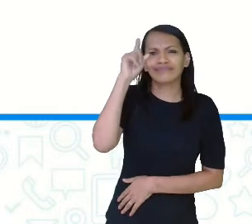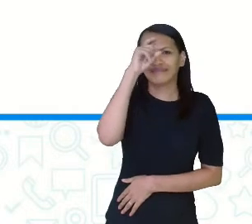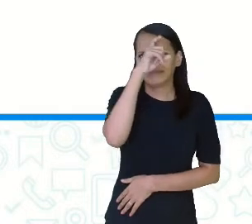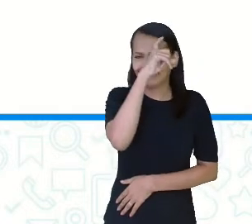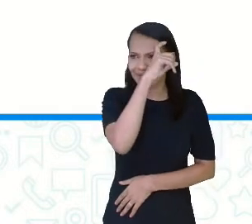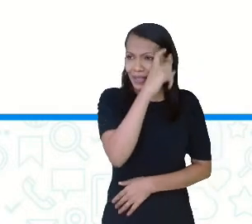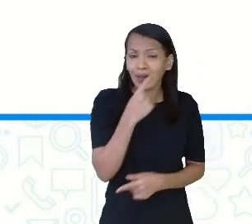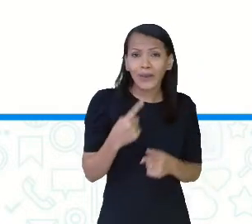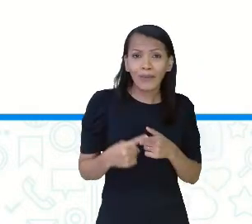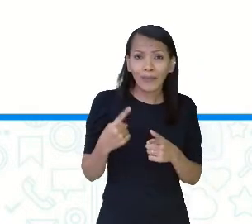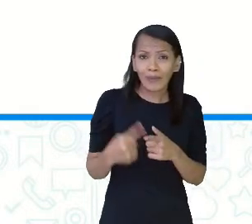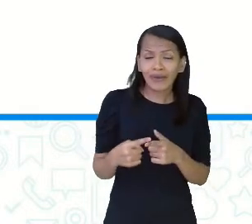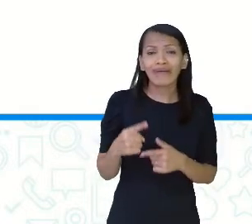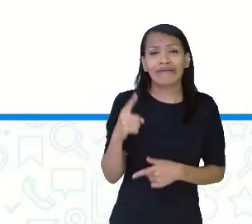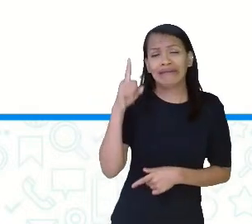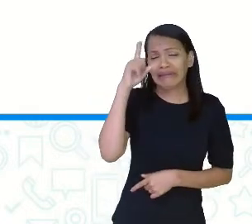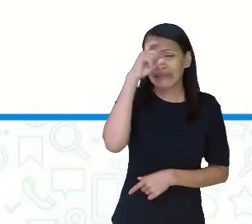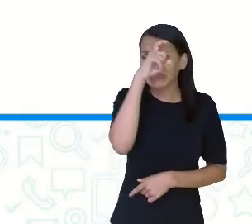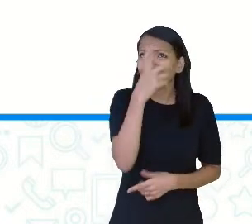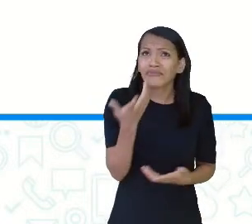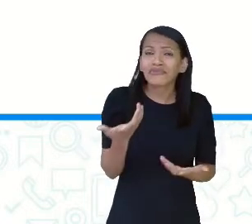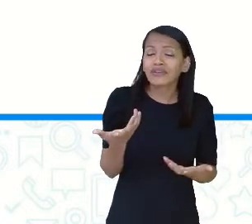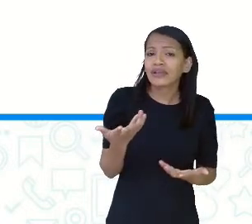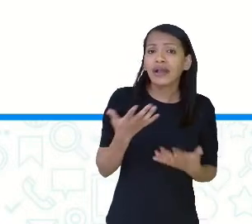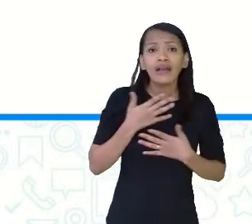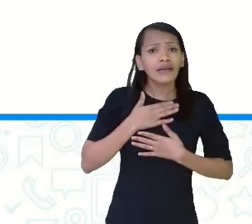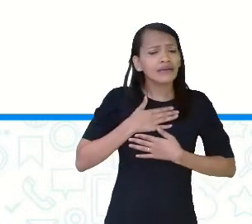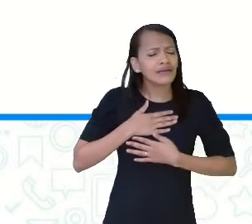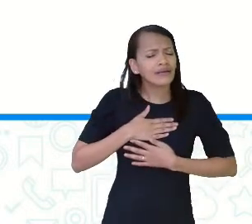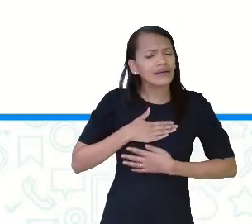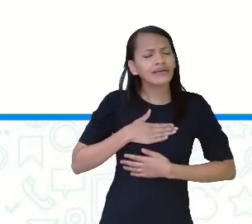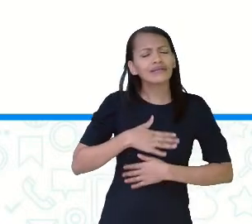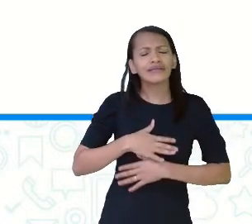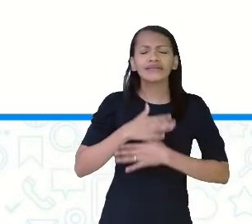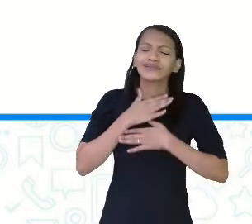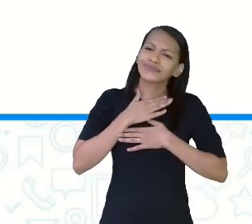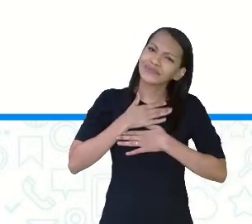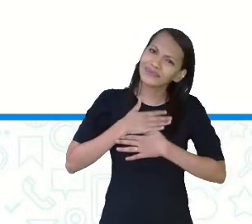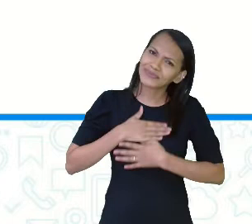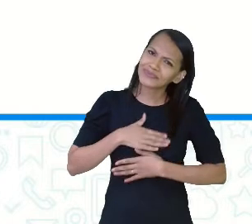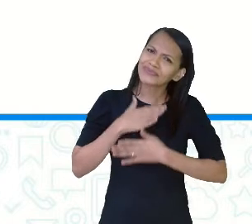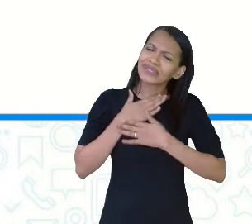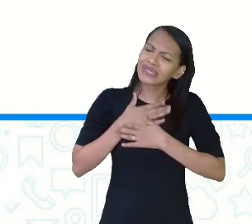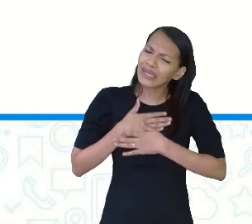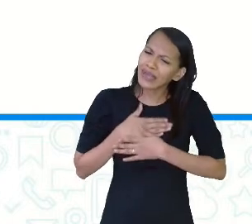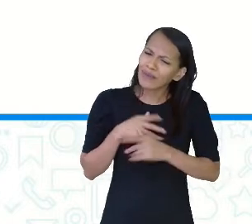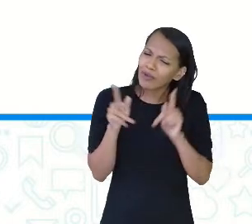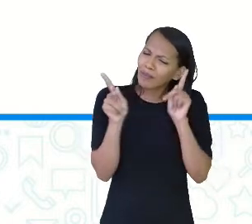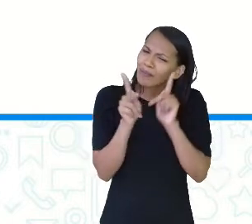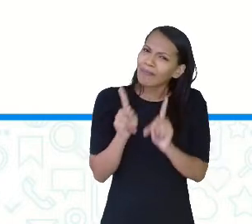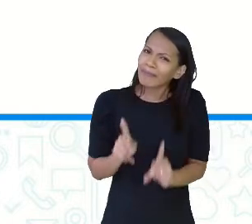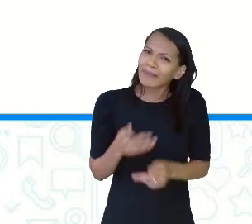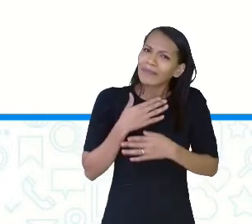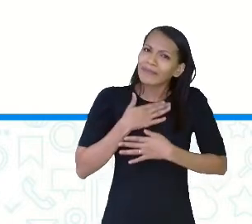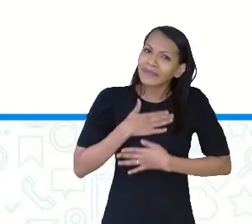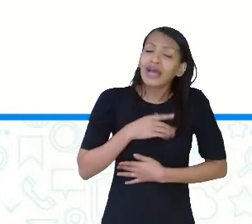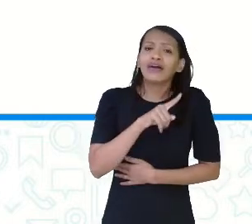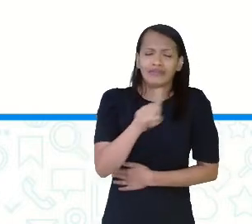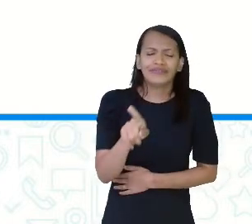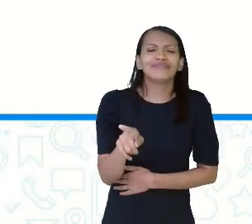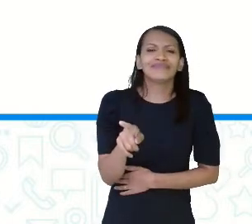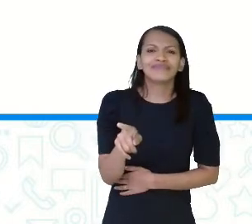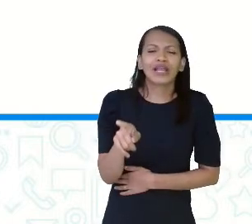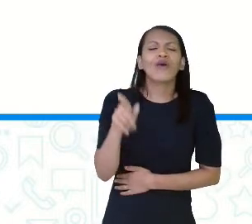porque acha complicado. Tenham calma, fiquem tranquilos, fiquem tranquilas que vai